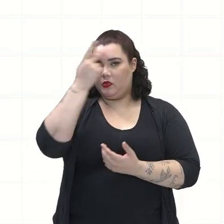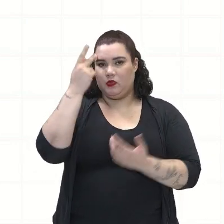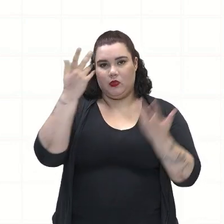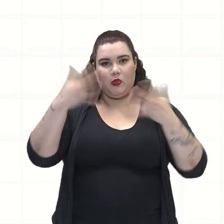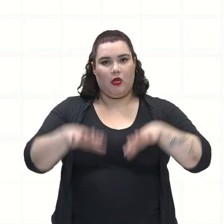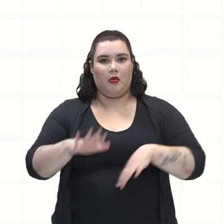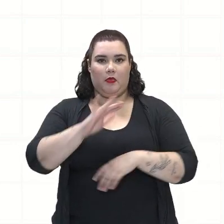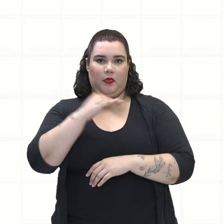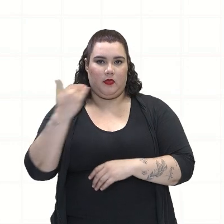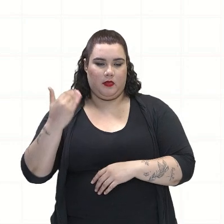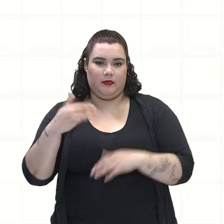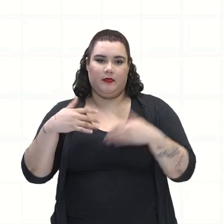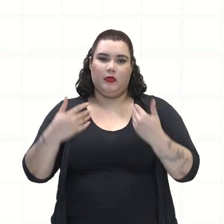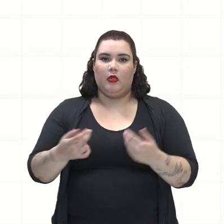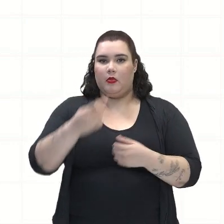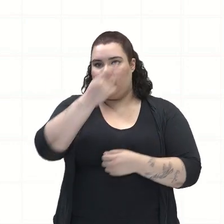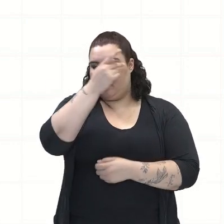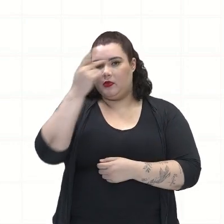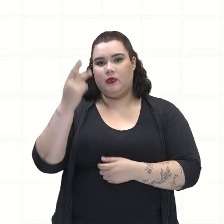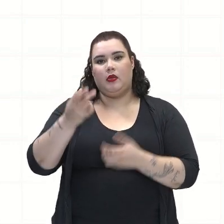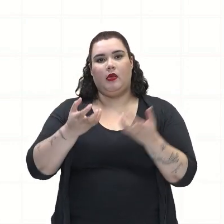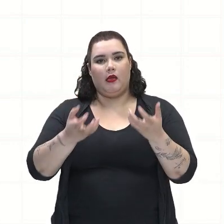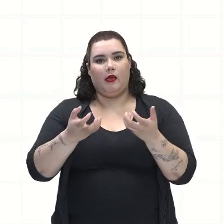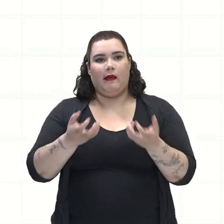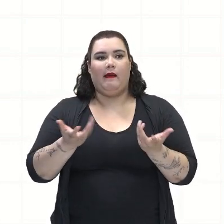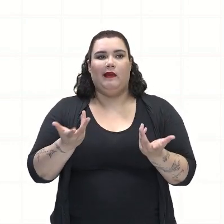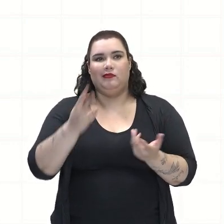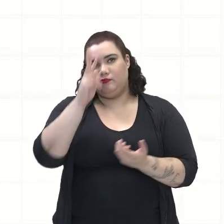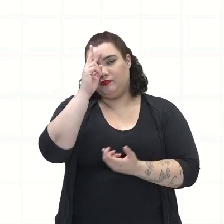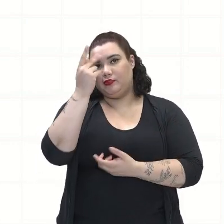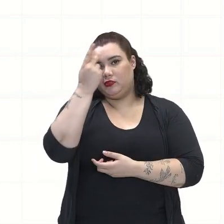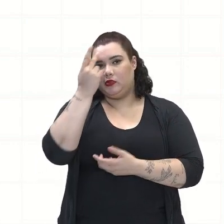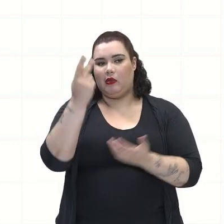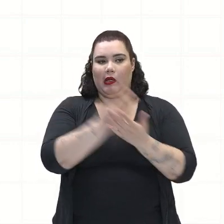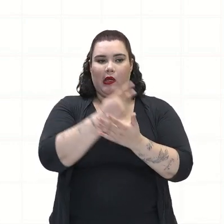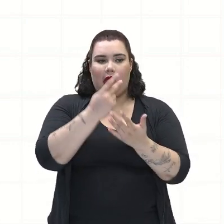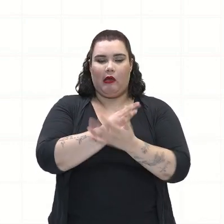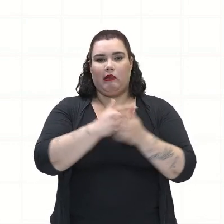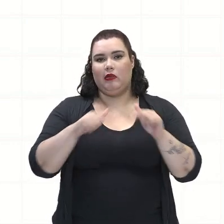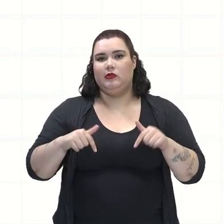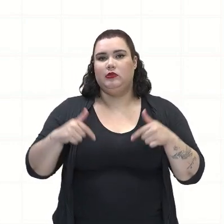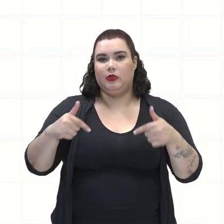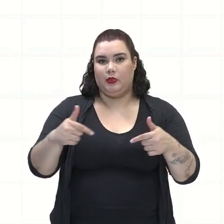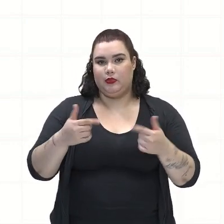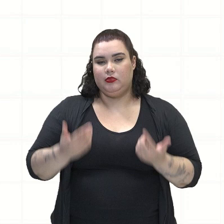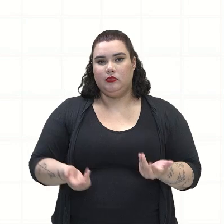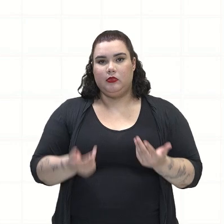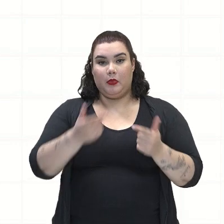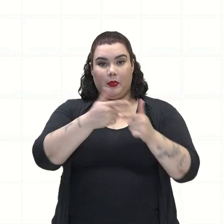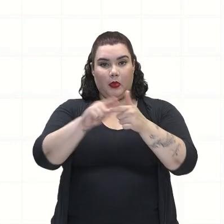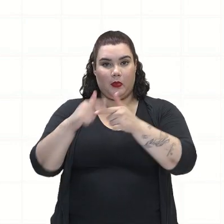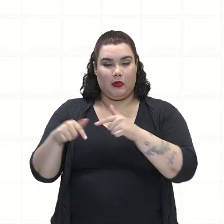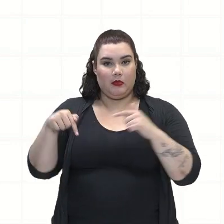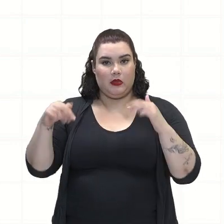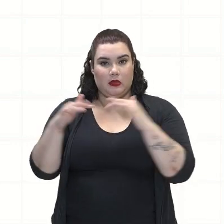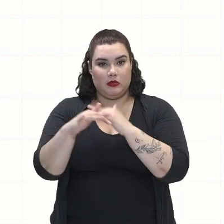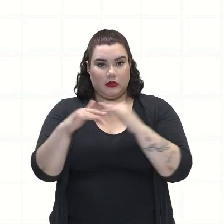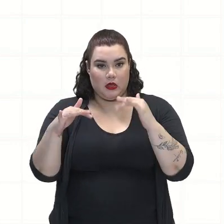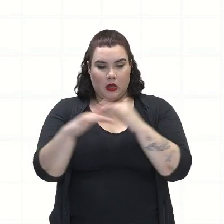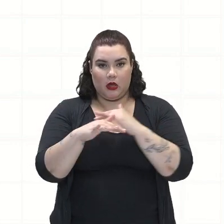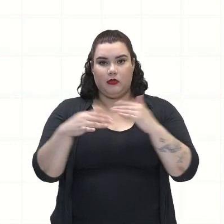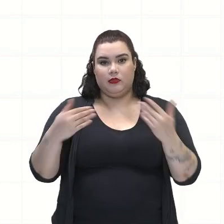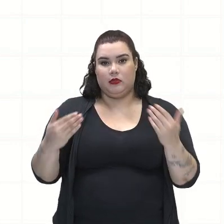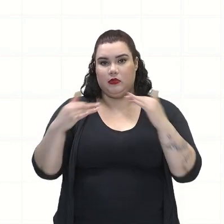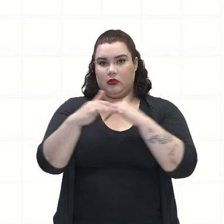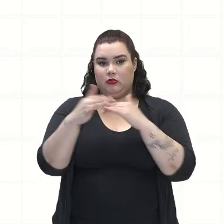Então isso acaba levando as pessoas a fazer coisa errada por aí. Em uma cidade onde tem esse tipo de problema, né? Onde a cidade